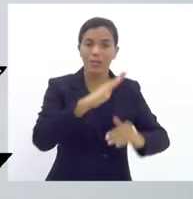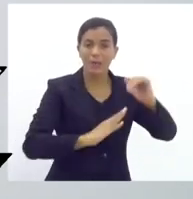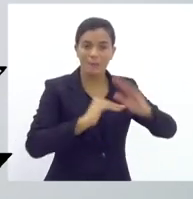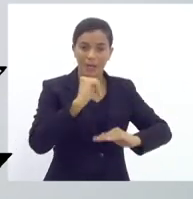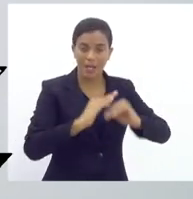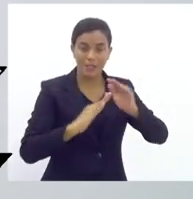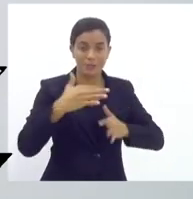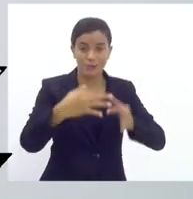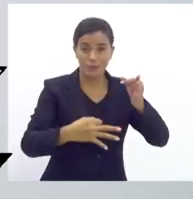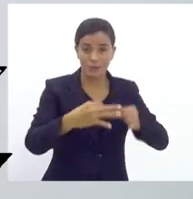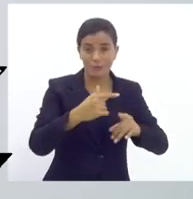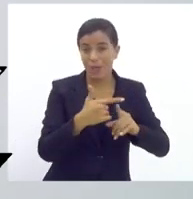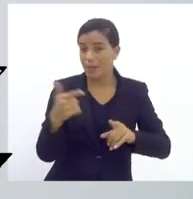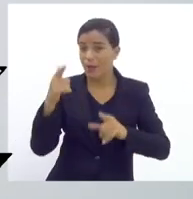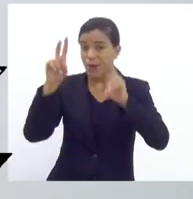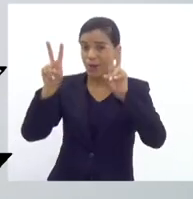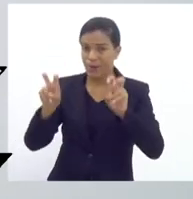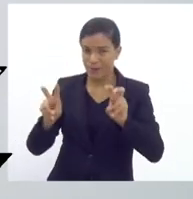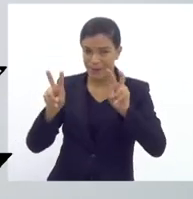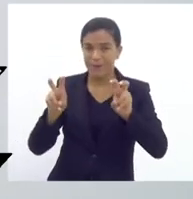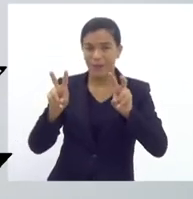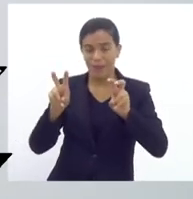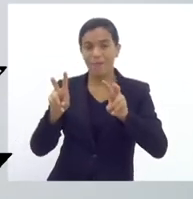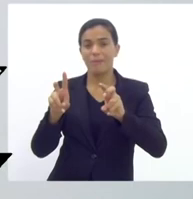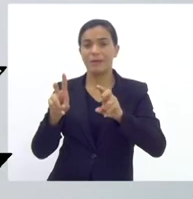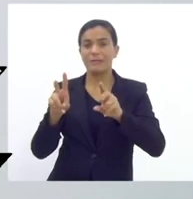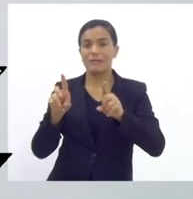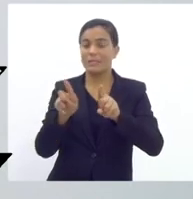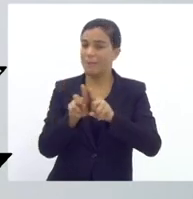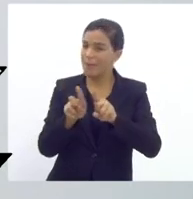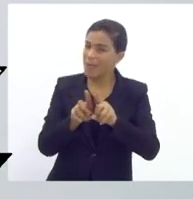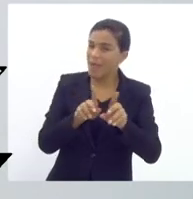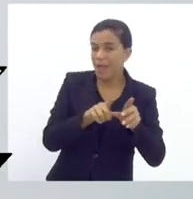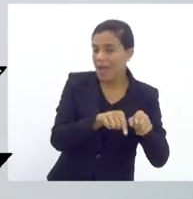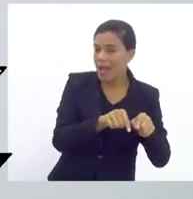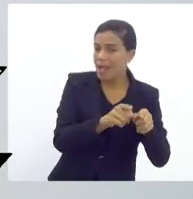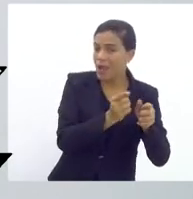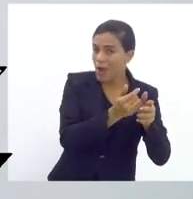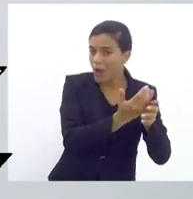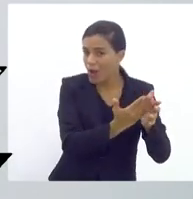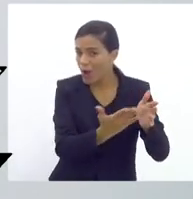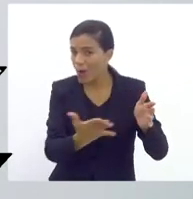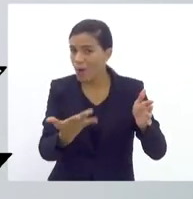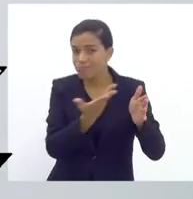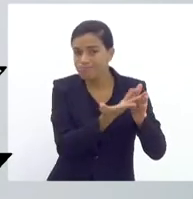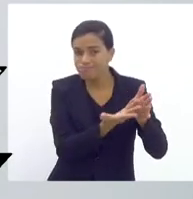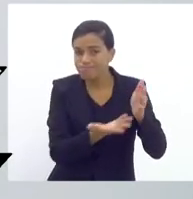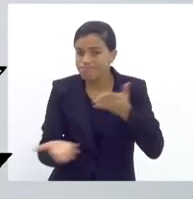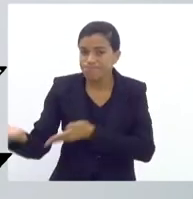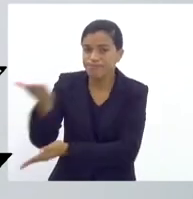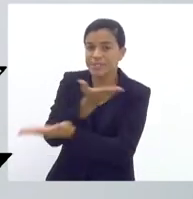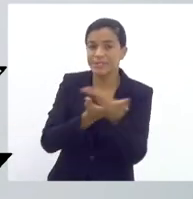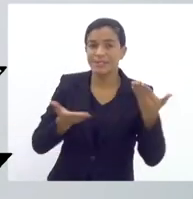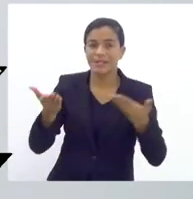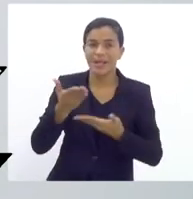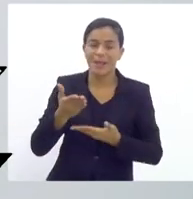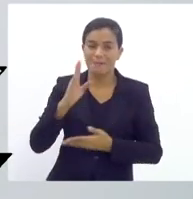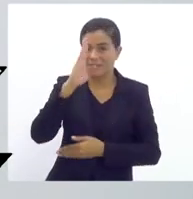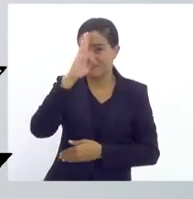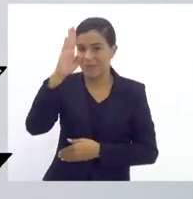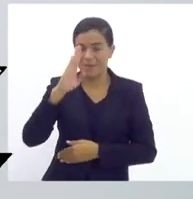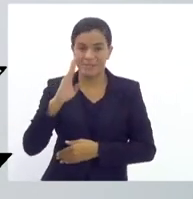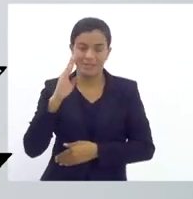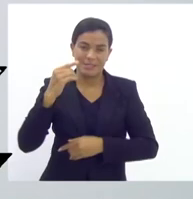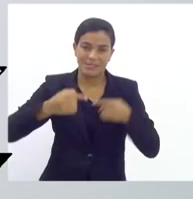Só que tem um outro tema que ele perpassa o melhor ele não perpassa ele é né crucial para essa